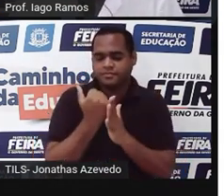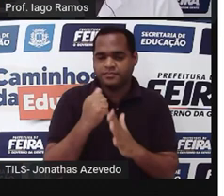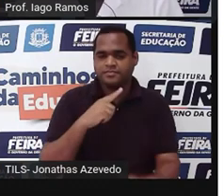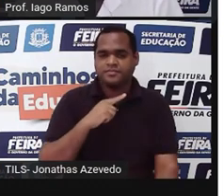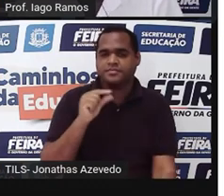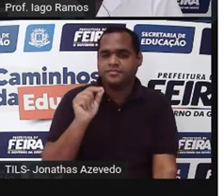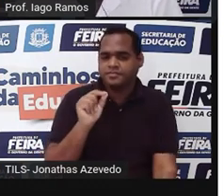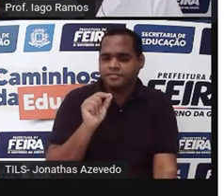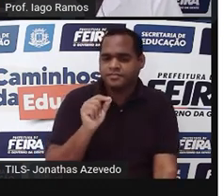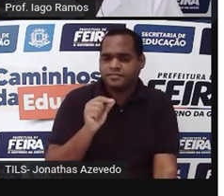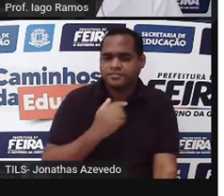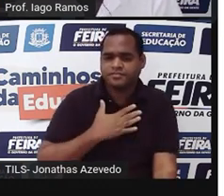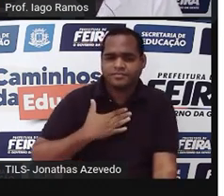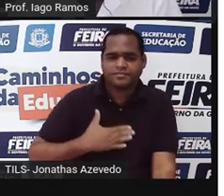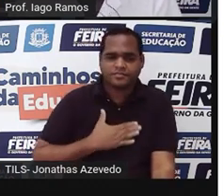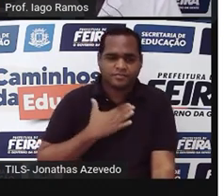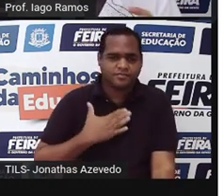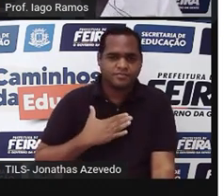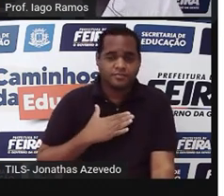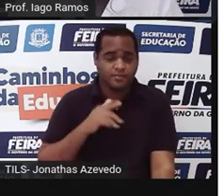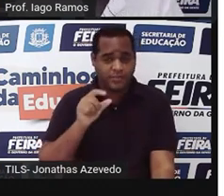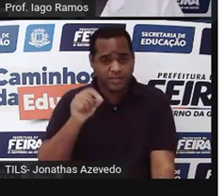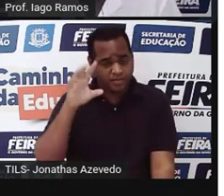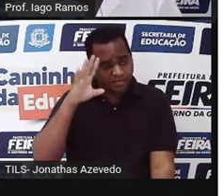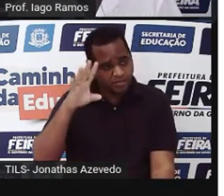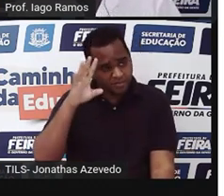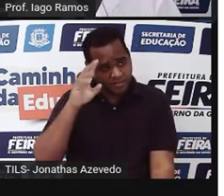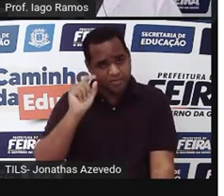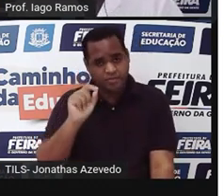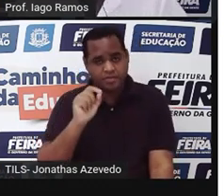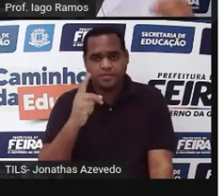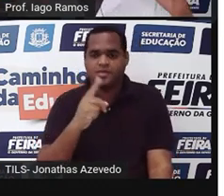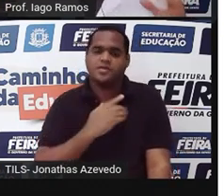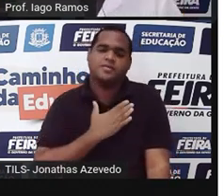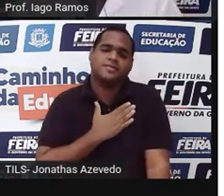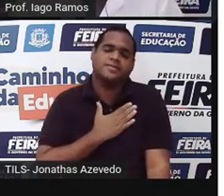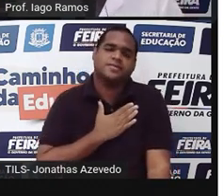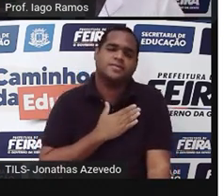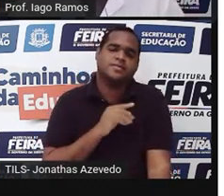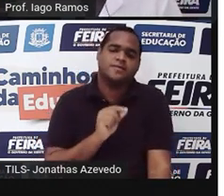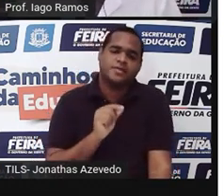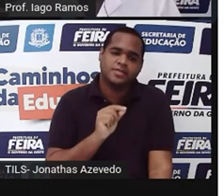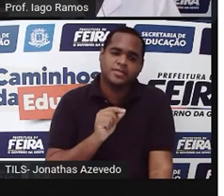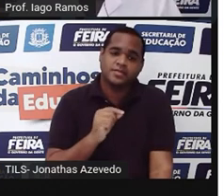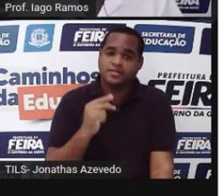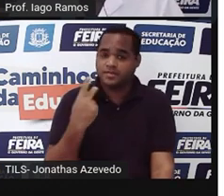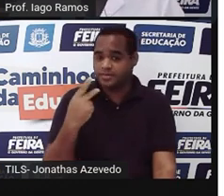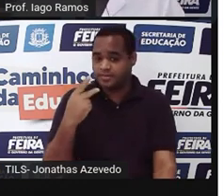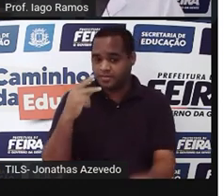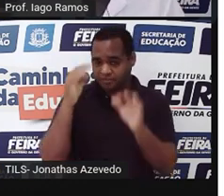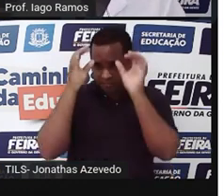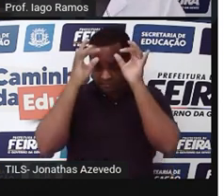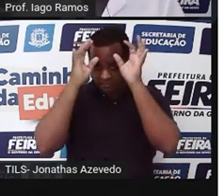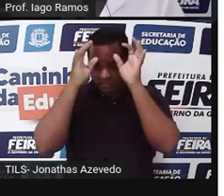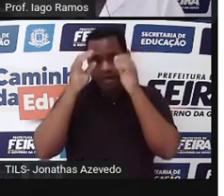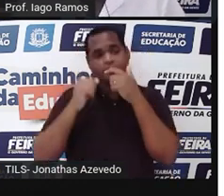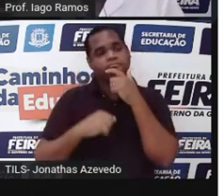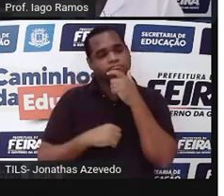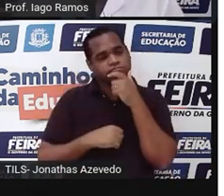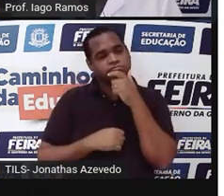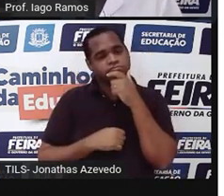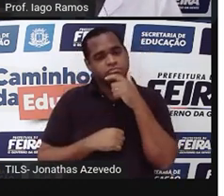quê e quando você vai pensar no que você mais gostou o seu cérebro vai te trazer lembranças